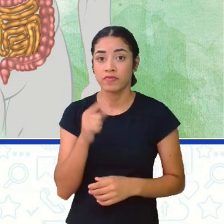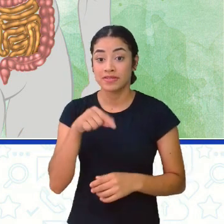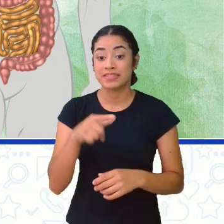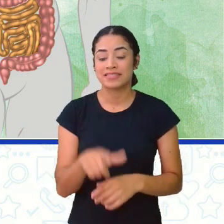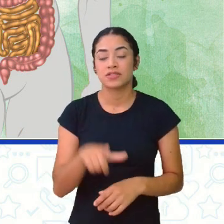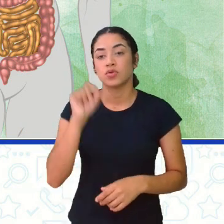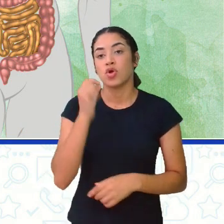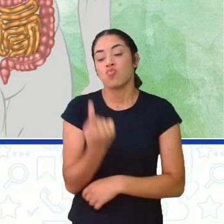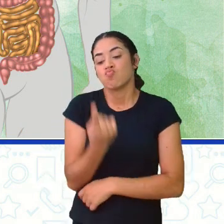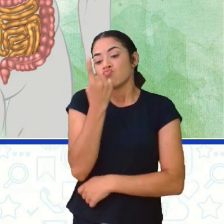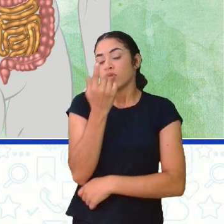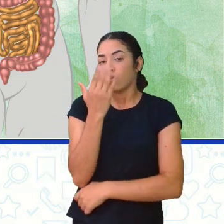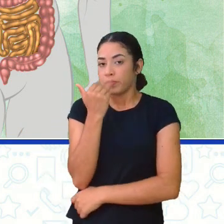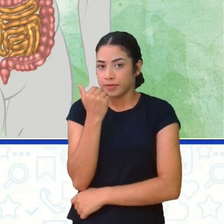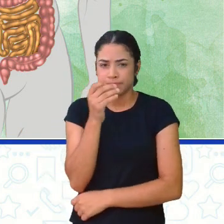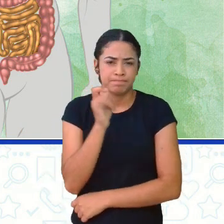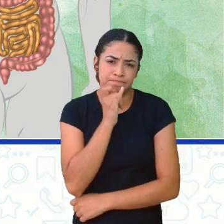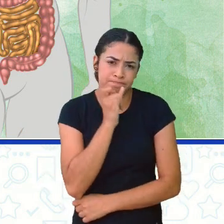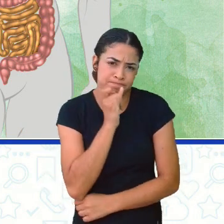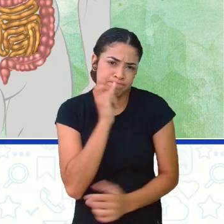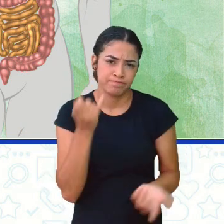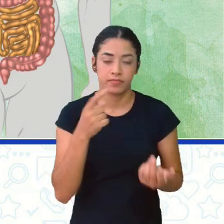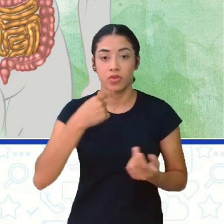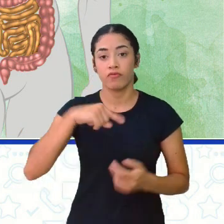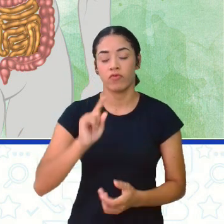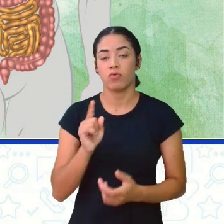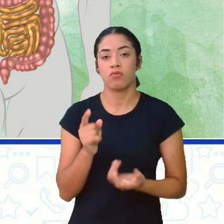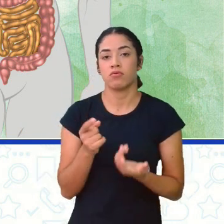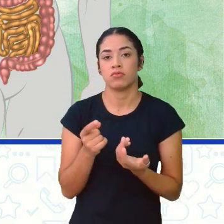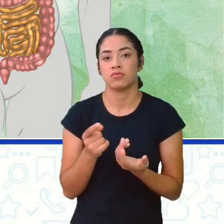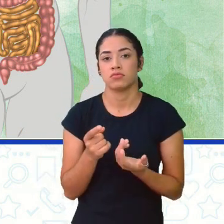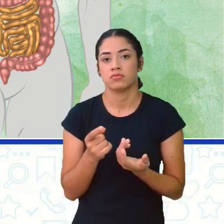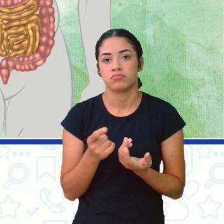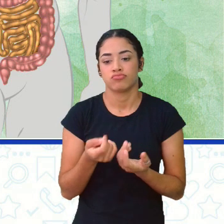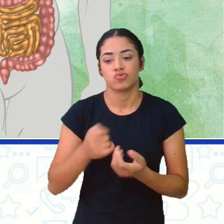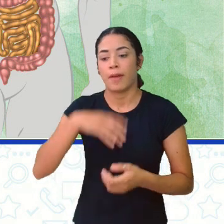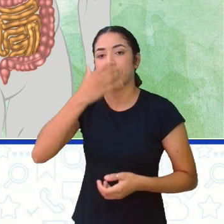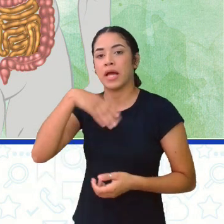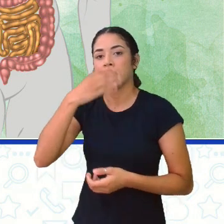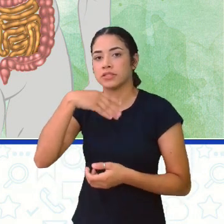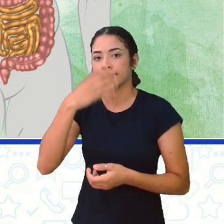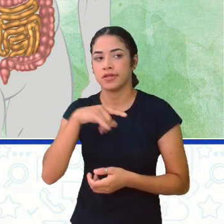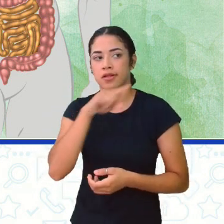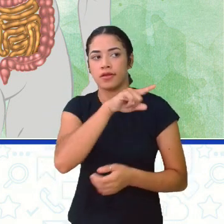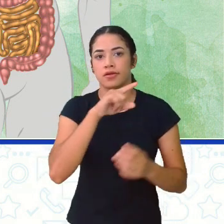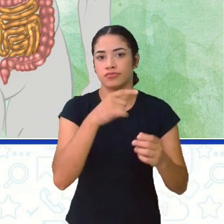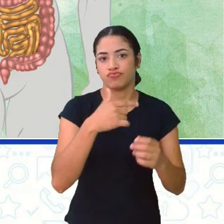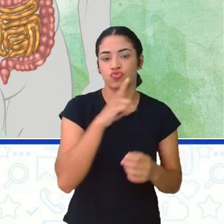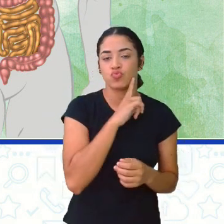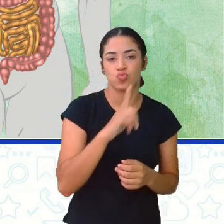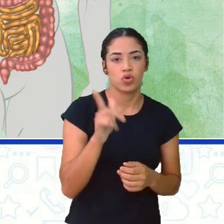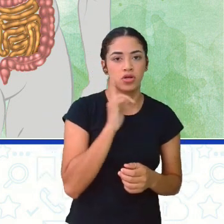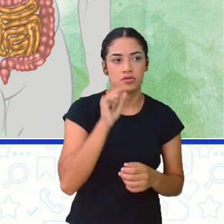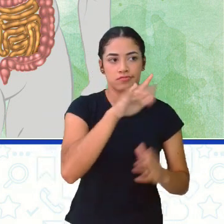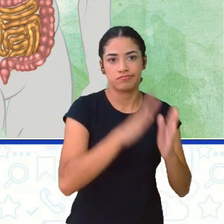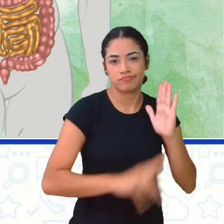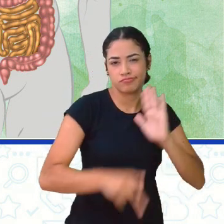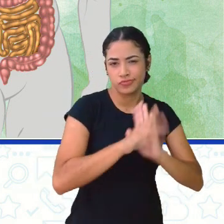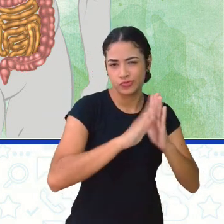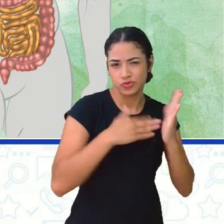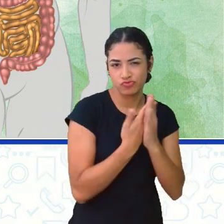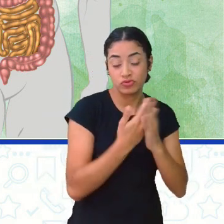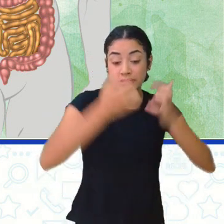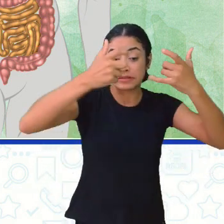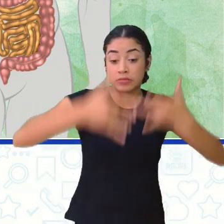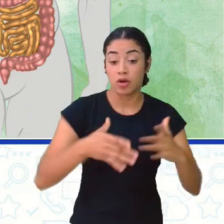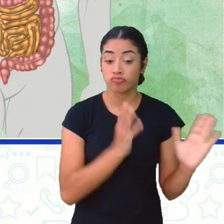alimento. Exemplo, eu vou agora colocar uma maçã que foi servida no lanche lá da escola e vou contar todo o processo